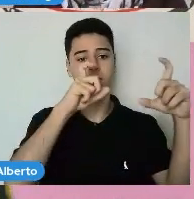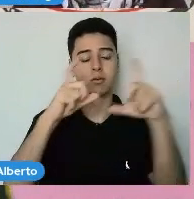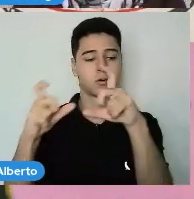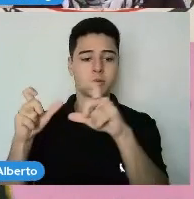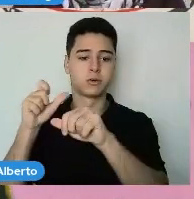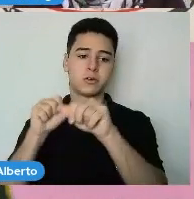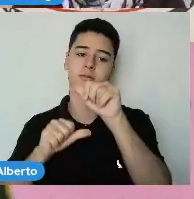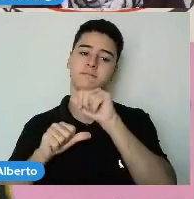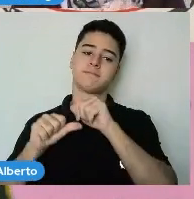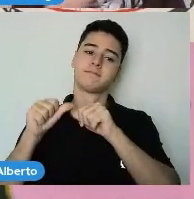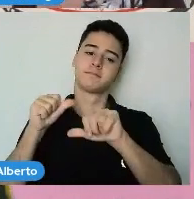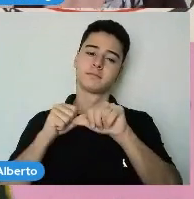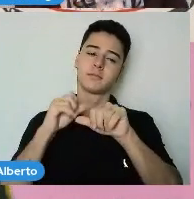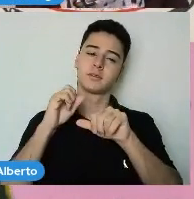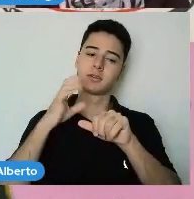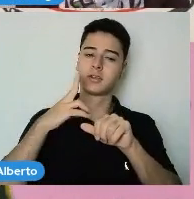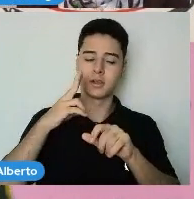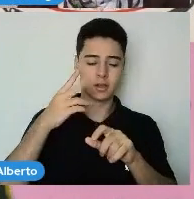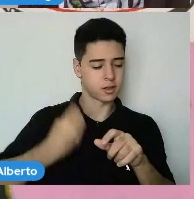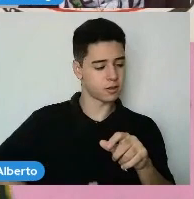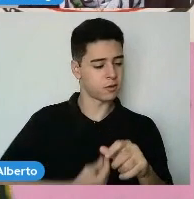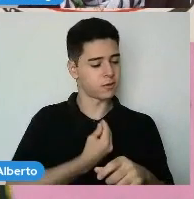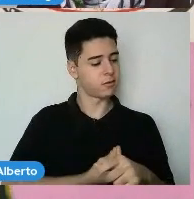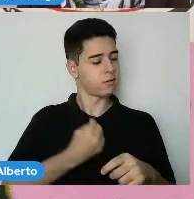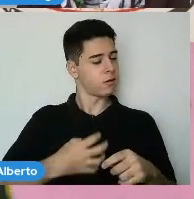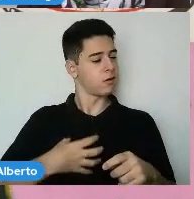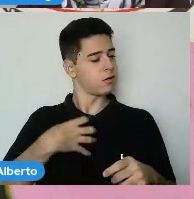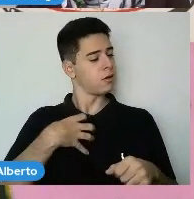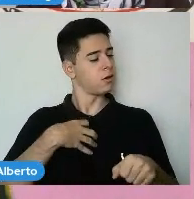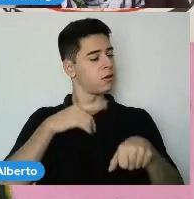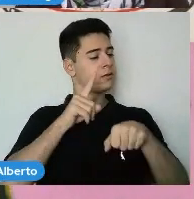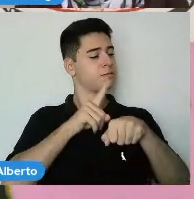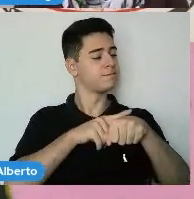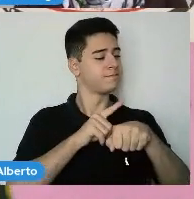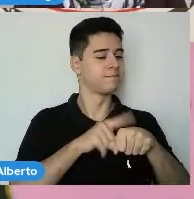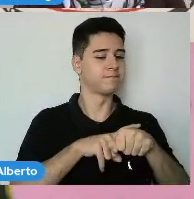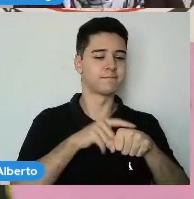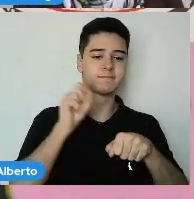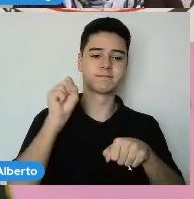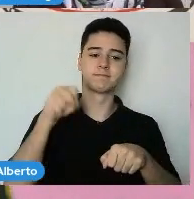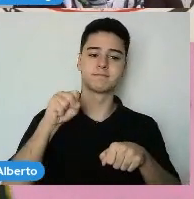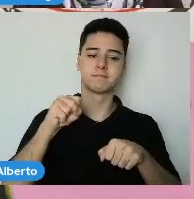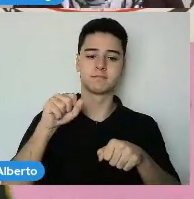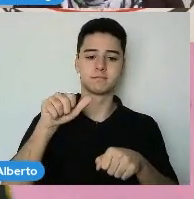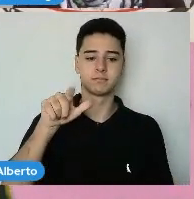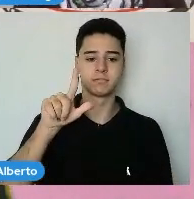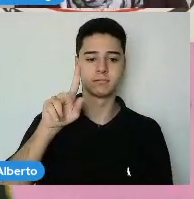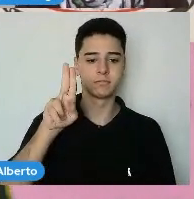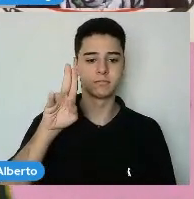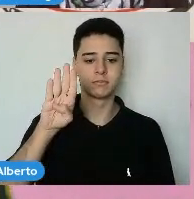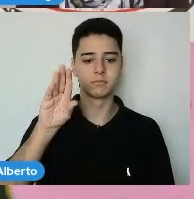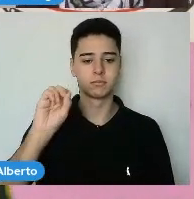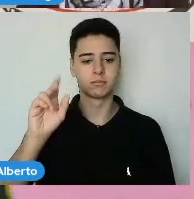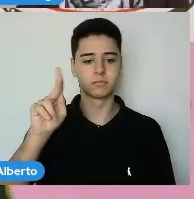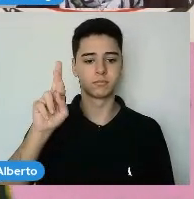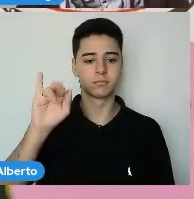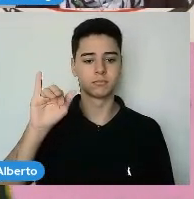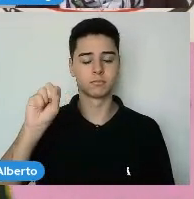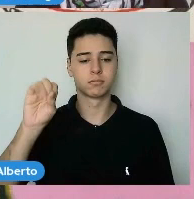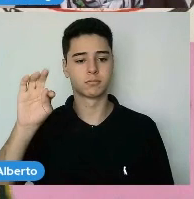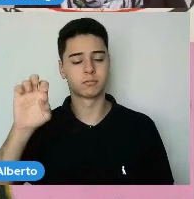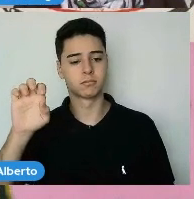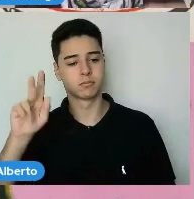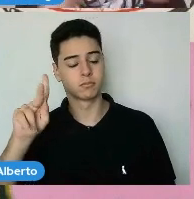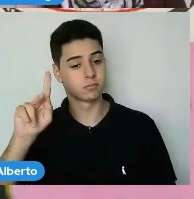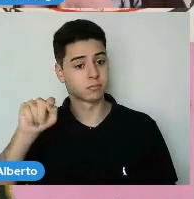invés de estar vivenciando esse momento que o Lubo Kristek tá propondo